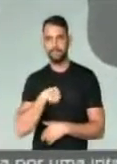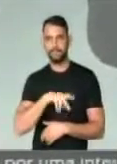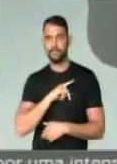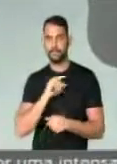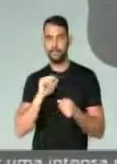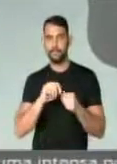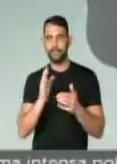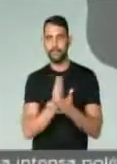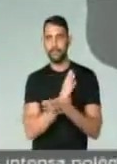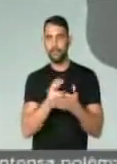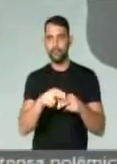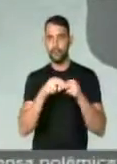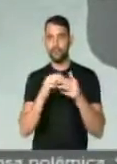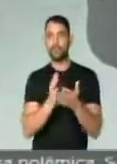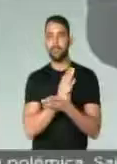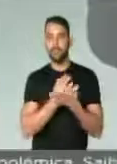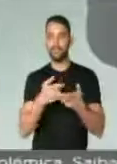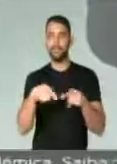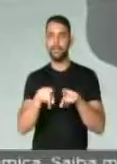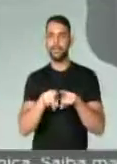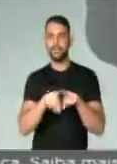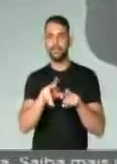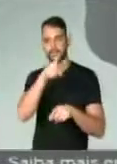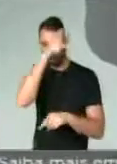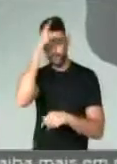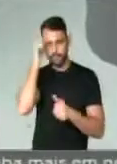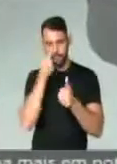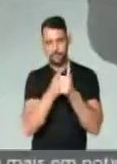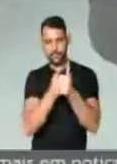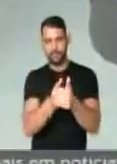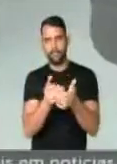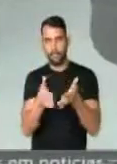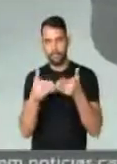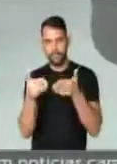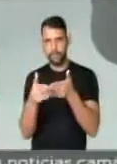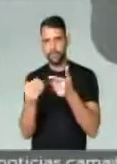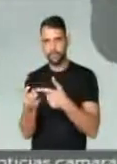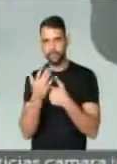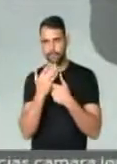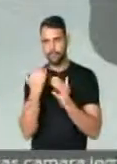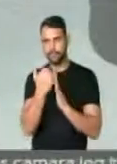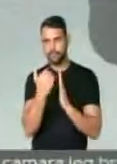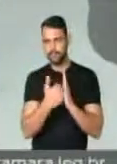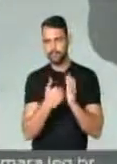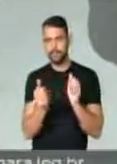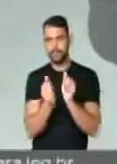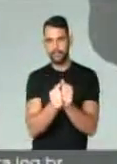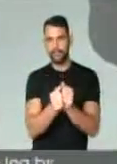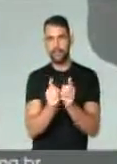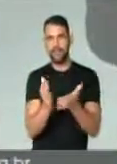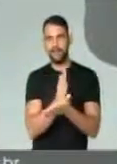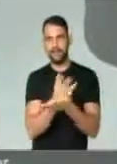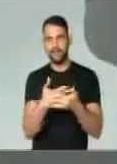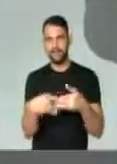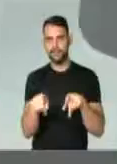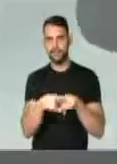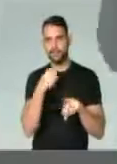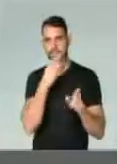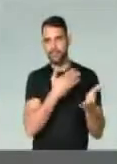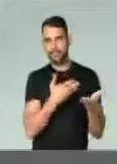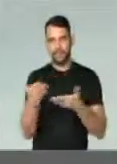acompanhar o prefeito desse município em pleitos junto ao governo federal. Que sejam